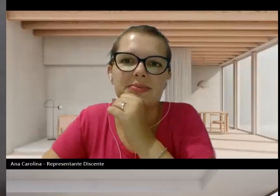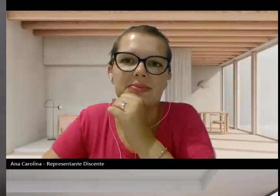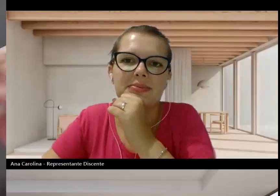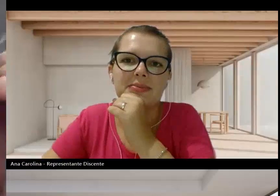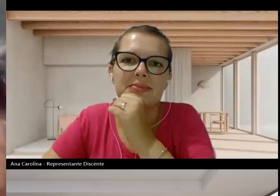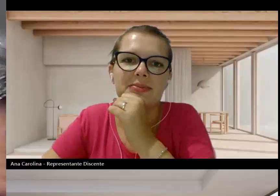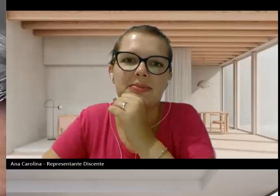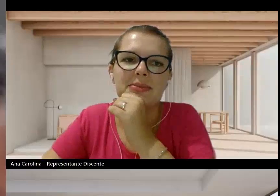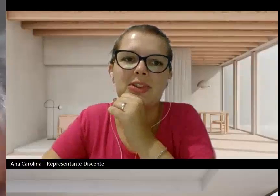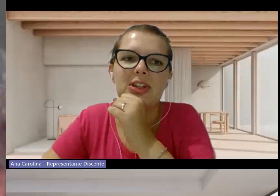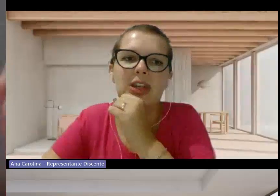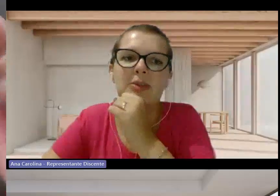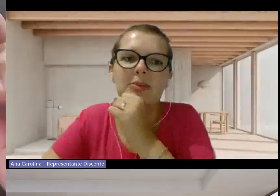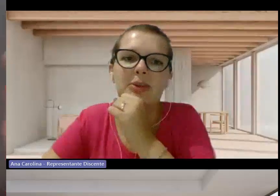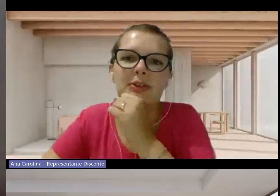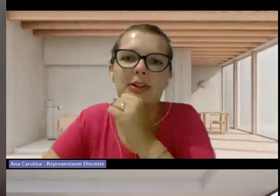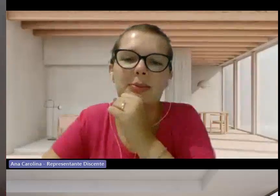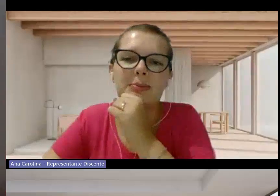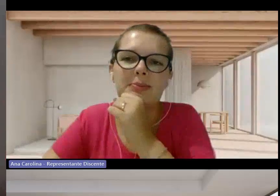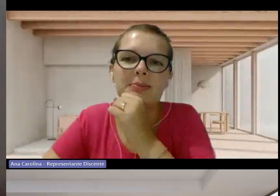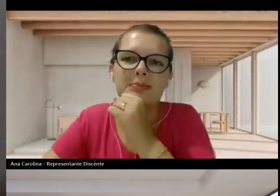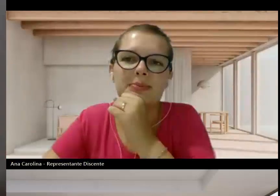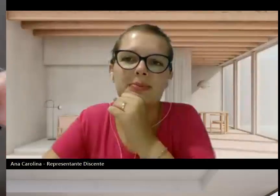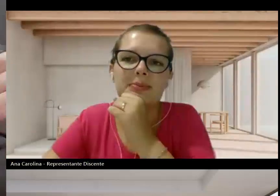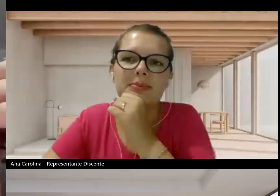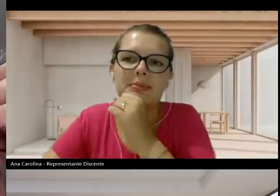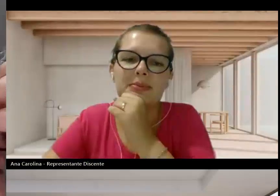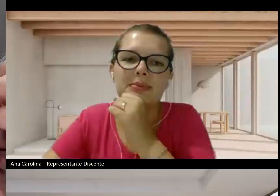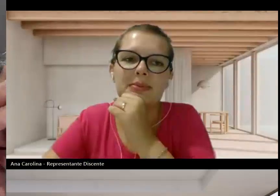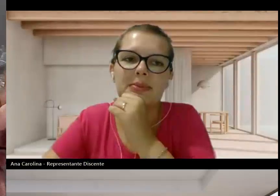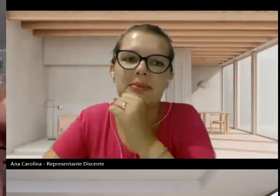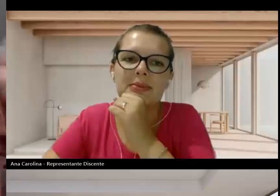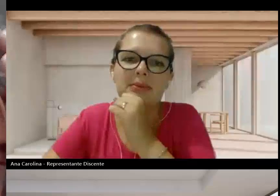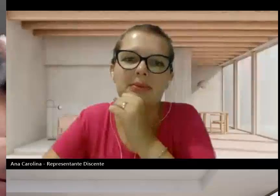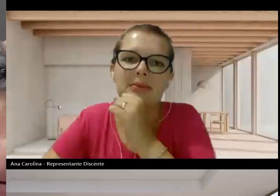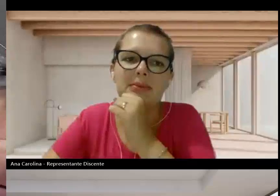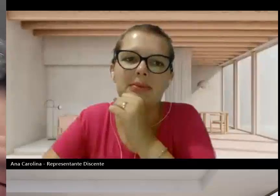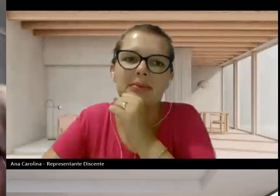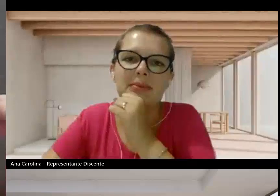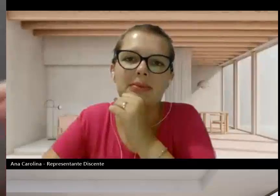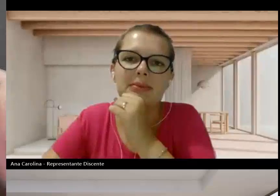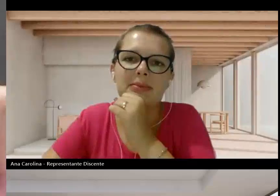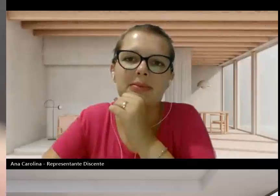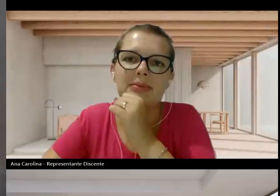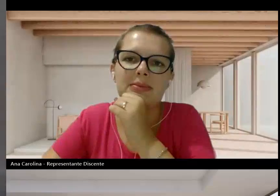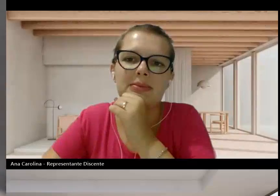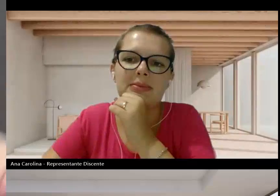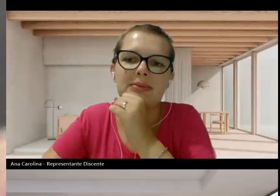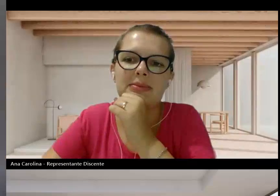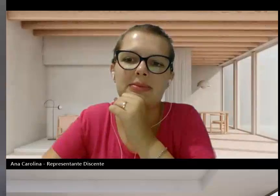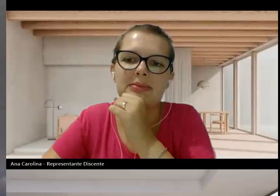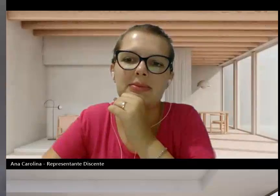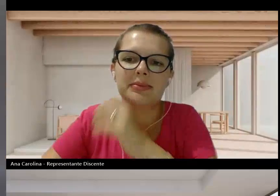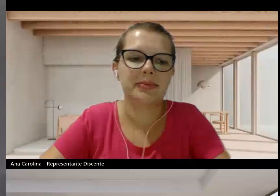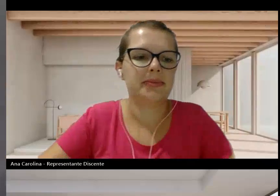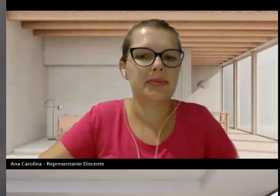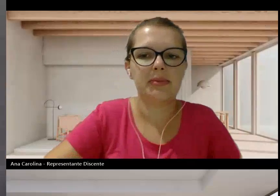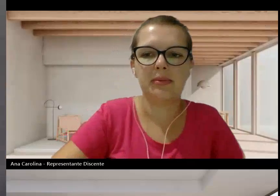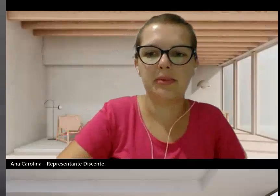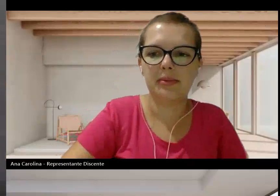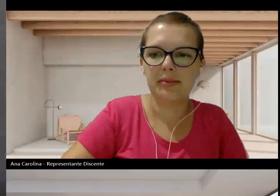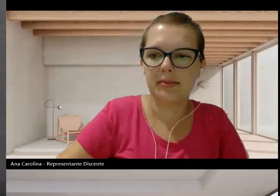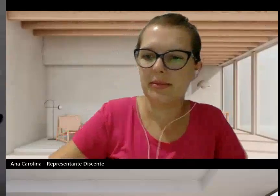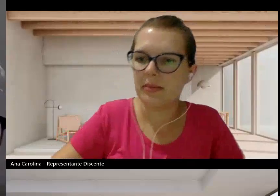só um pouquinho, Ana, eu vou encerrar. Sim, Na pode falar. verdade, nesses 3 anos que eu fiquei fazendo o curso aqui, encontrei muita gente da turma